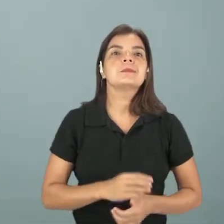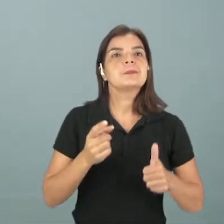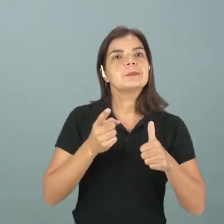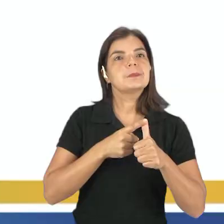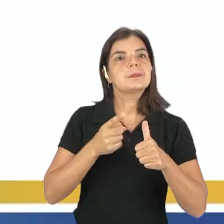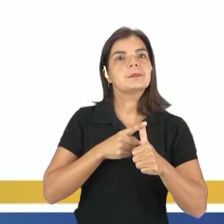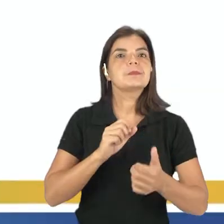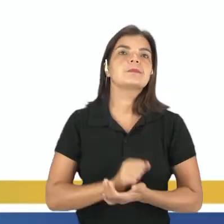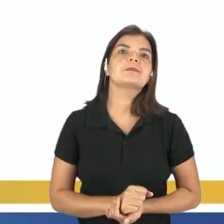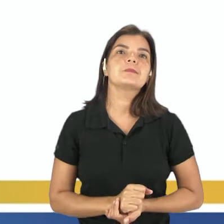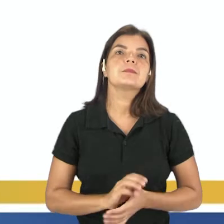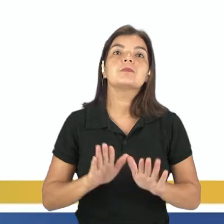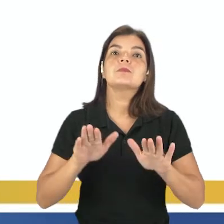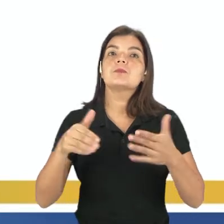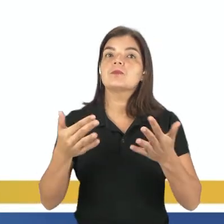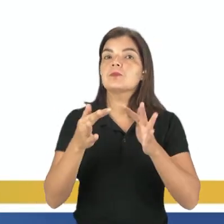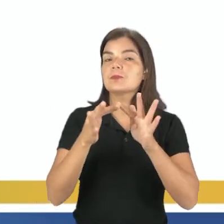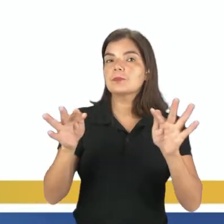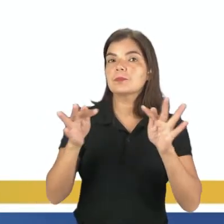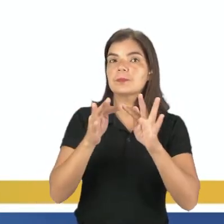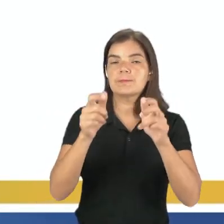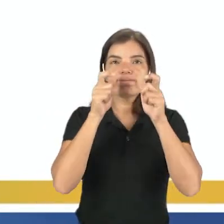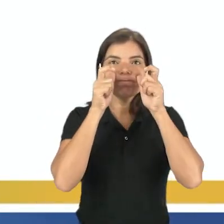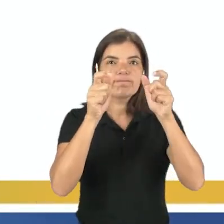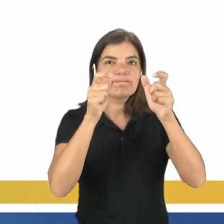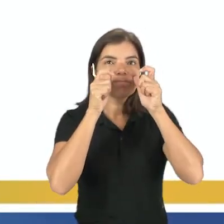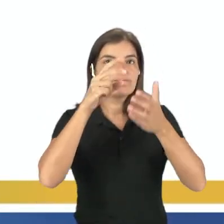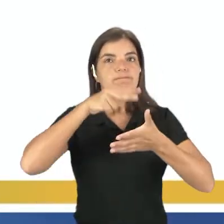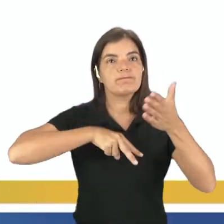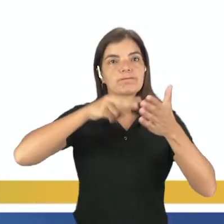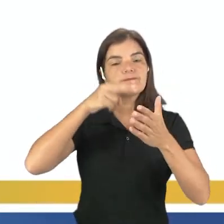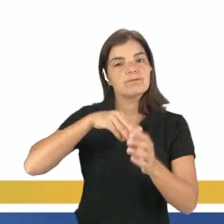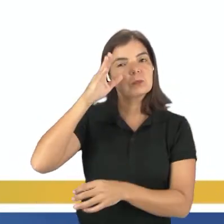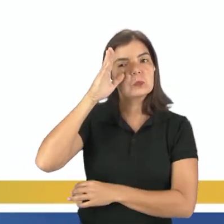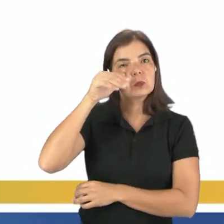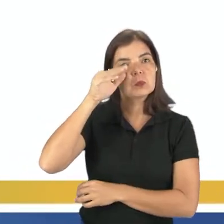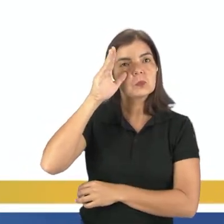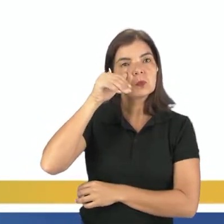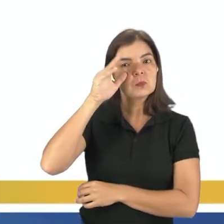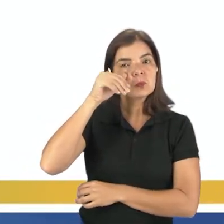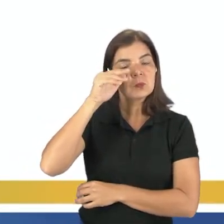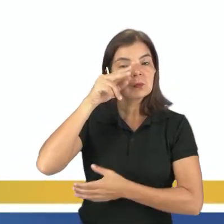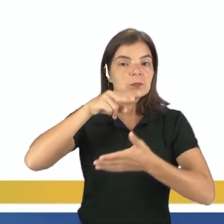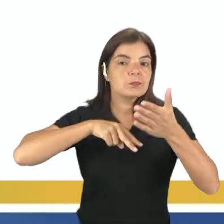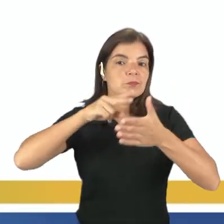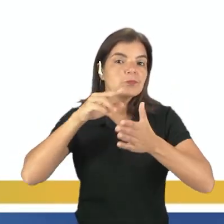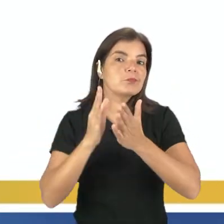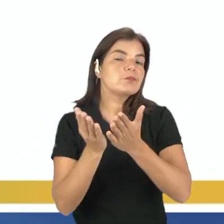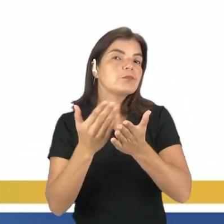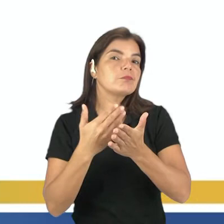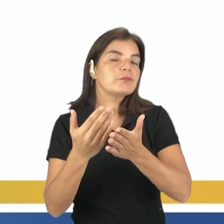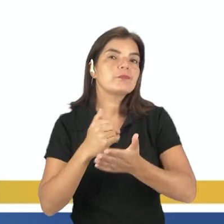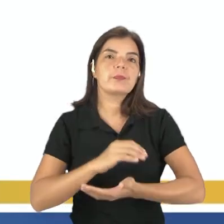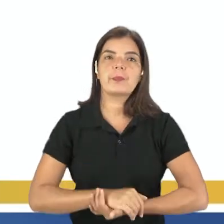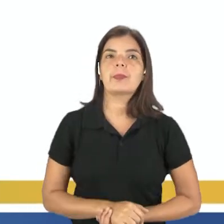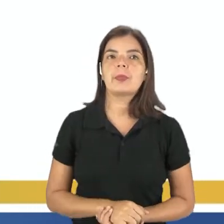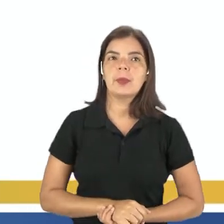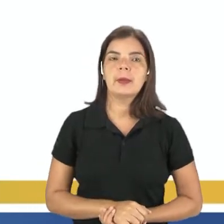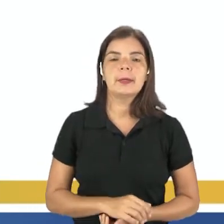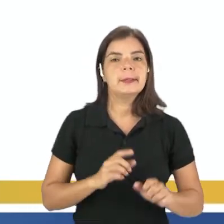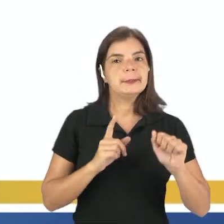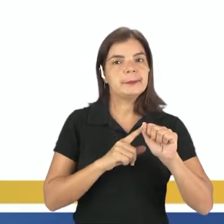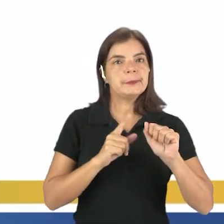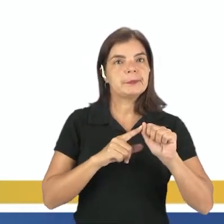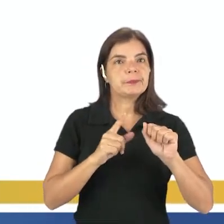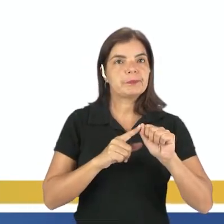primeira. Questão 1. Qual frase abaixo ela desperta mais assim no leitor a curiosidade em ler o livro? Letra